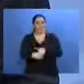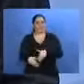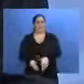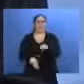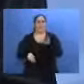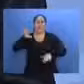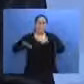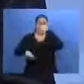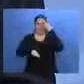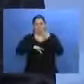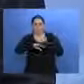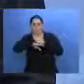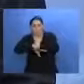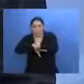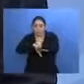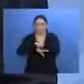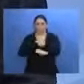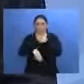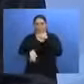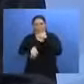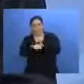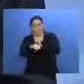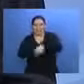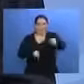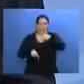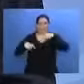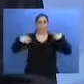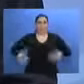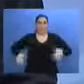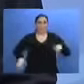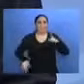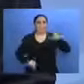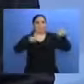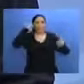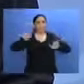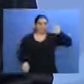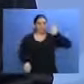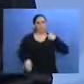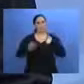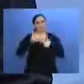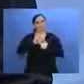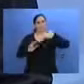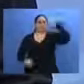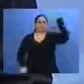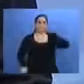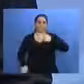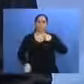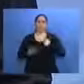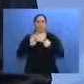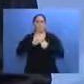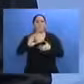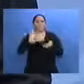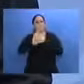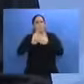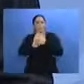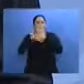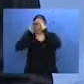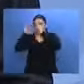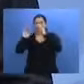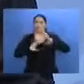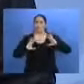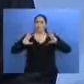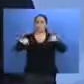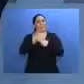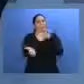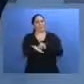tentando enganar, talvez por desespero, mas eu vou continuar em respeito a você, cearense, mantendo a minha campanha, levando as propostas e respeitando todos